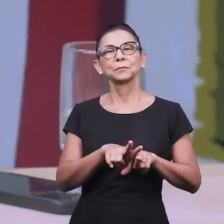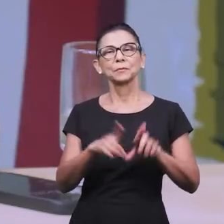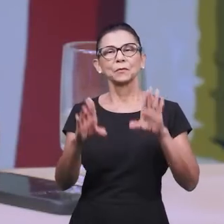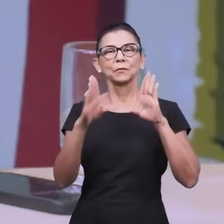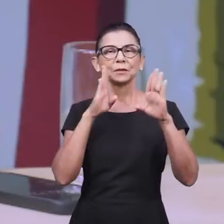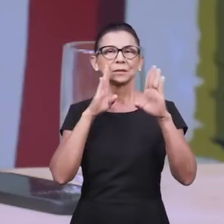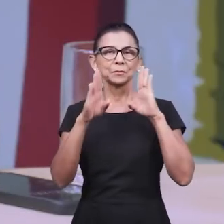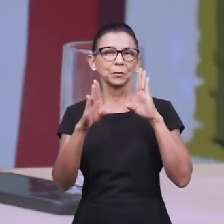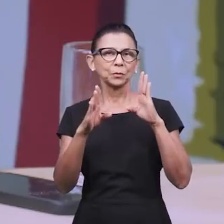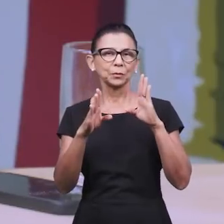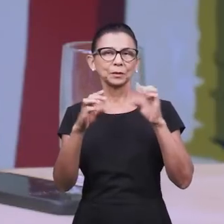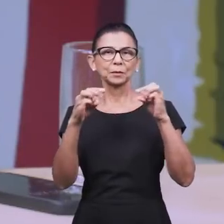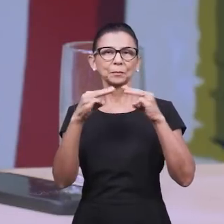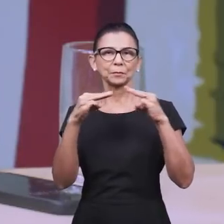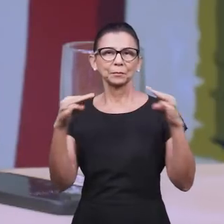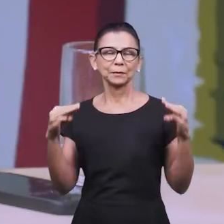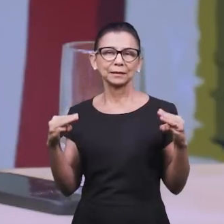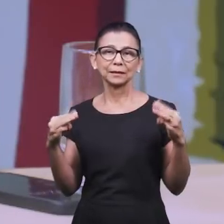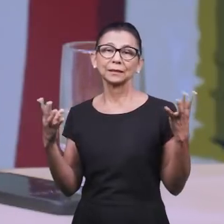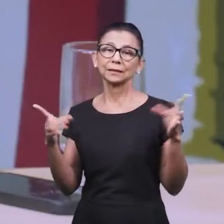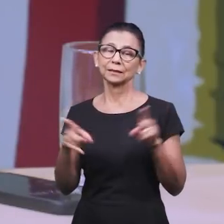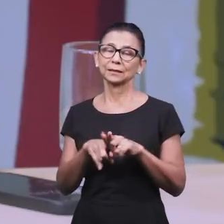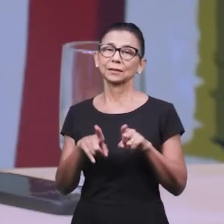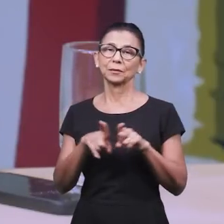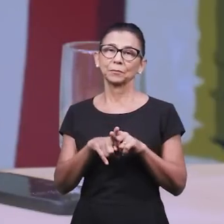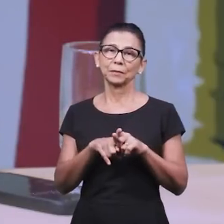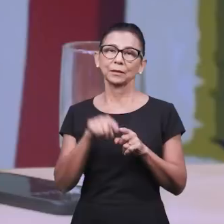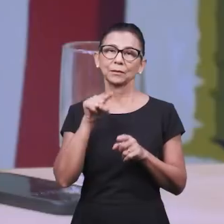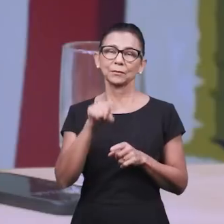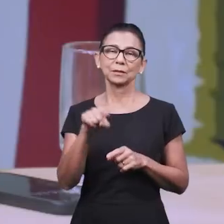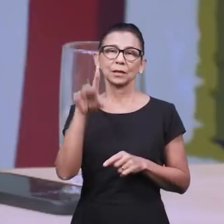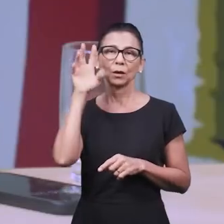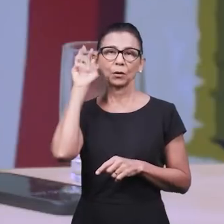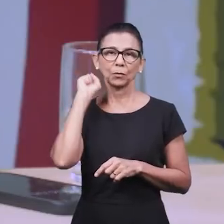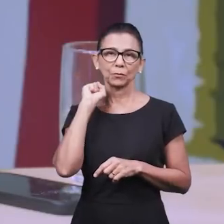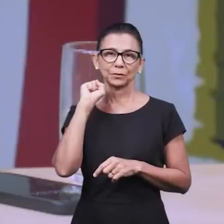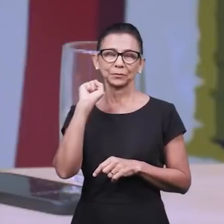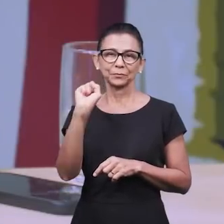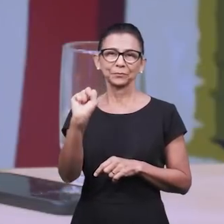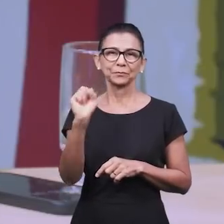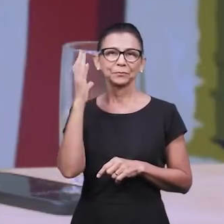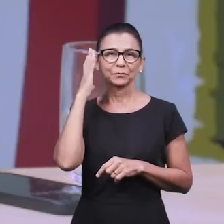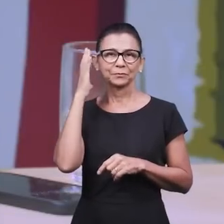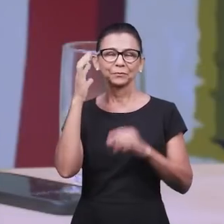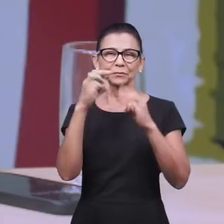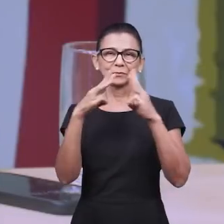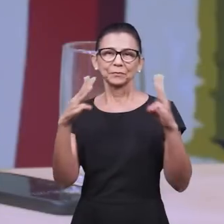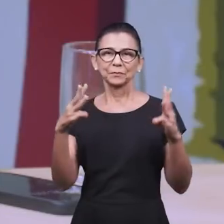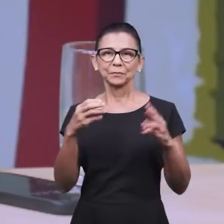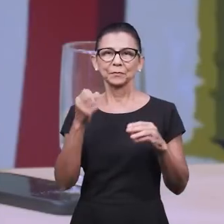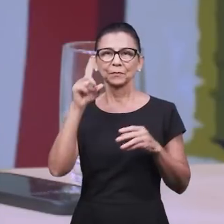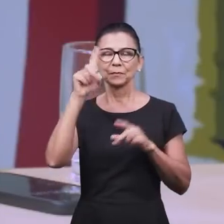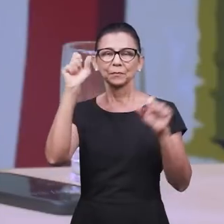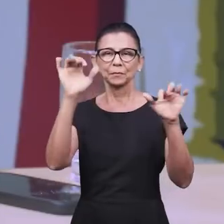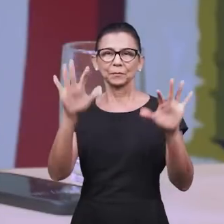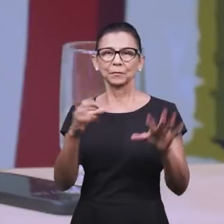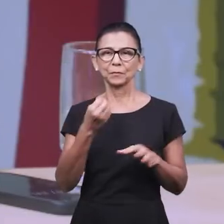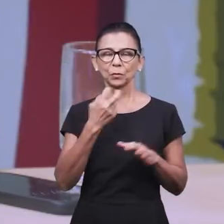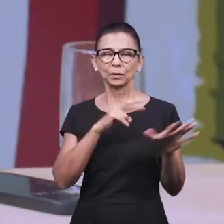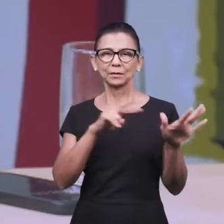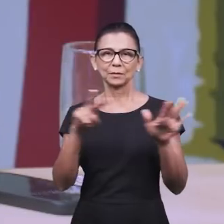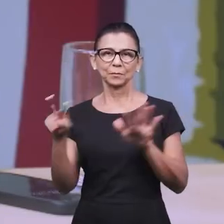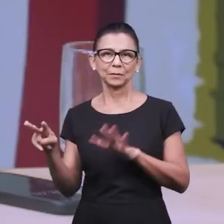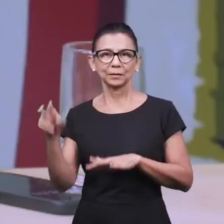página do Facebook da Rádio Manaim, e também para você que nos ouve pela Rádio Manaim. Deus abençoe, uma boa semana a